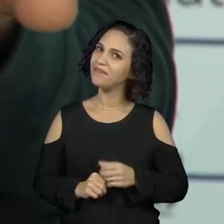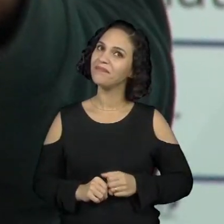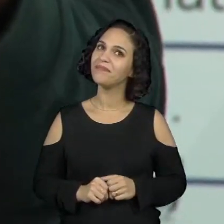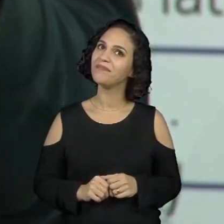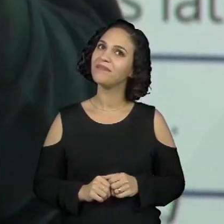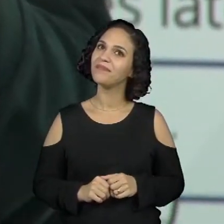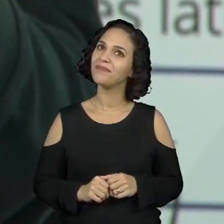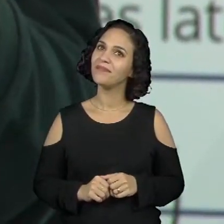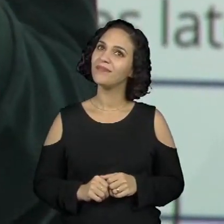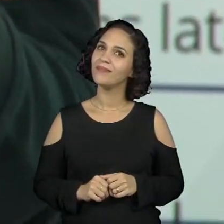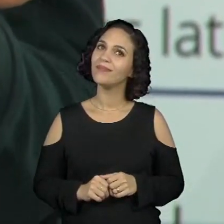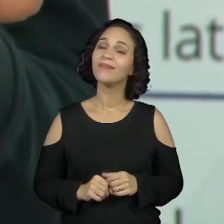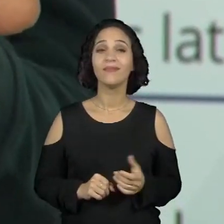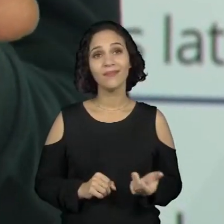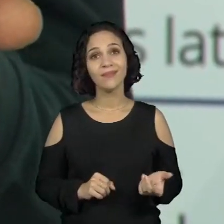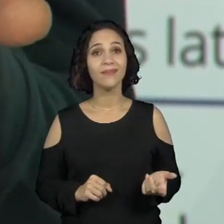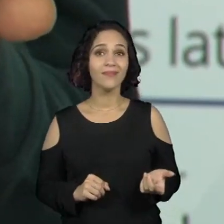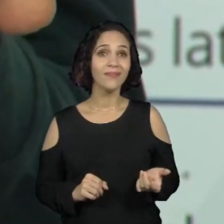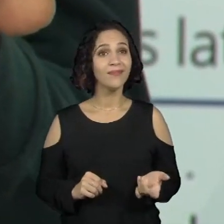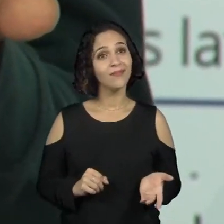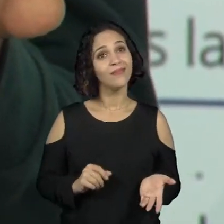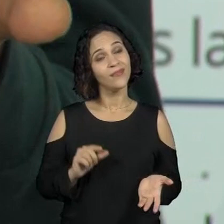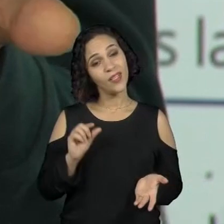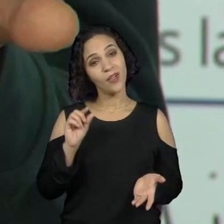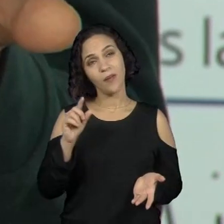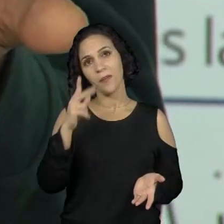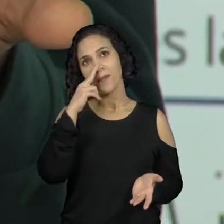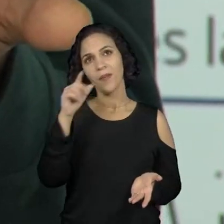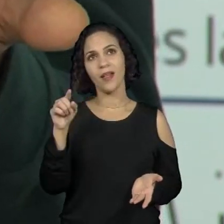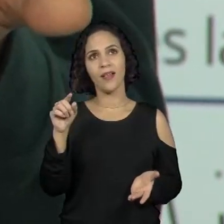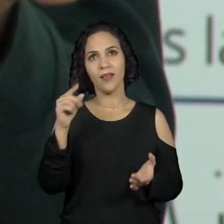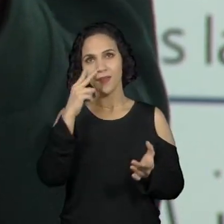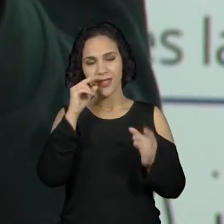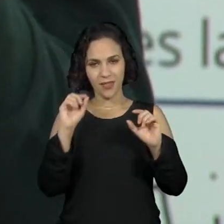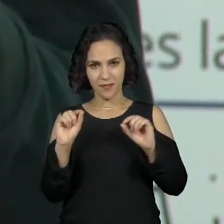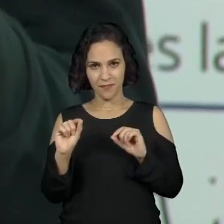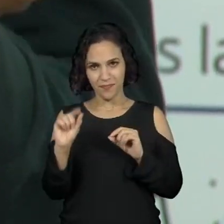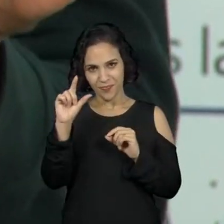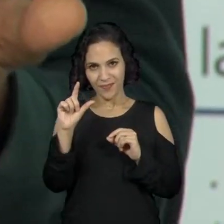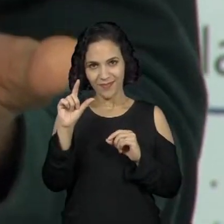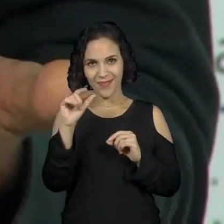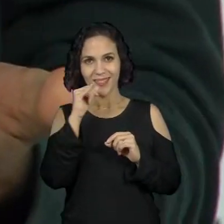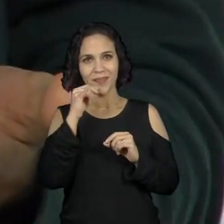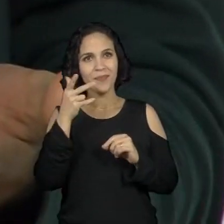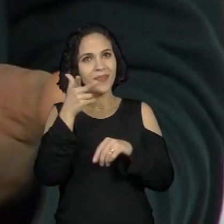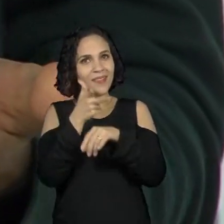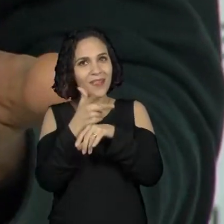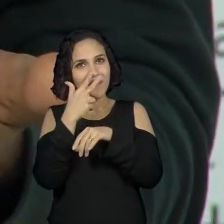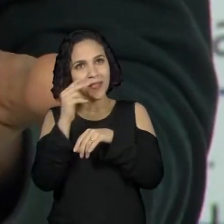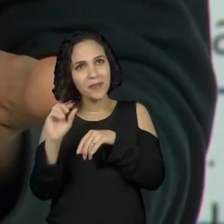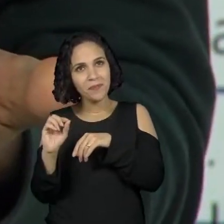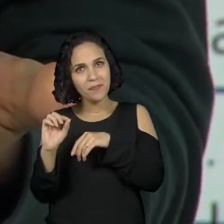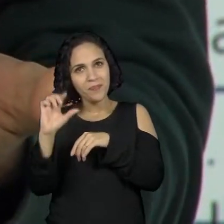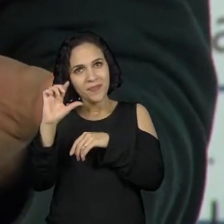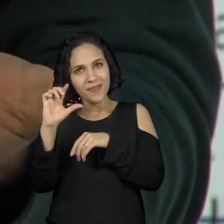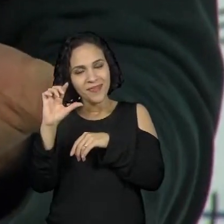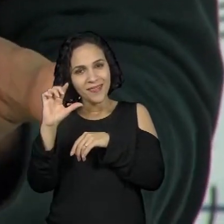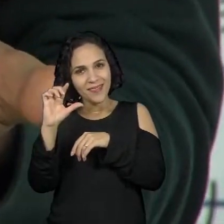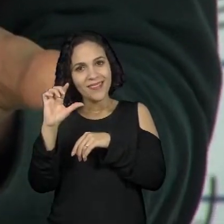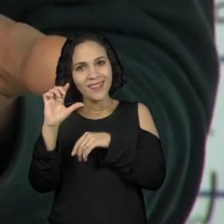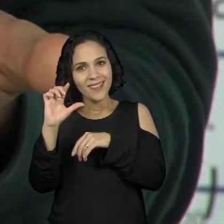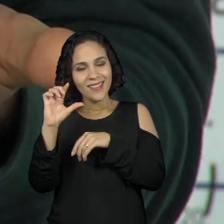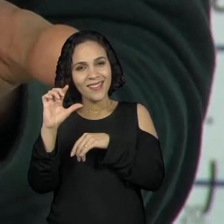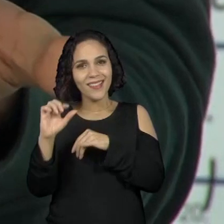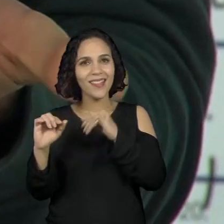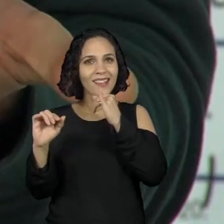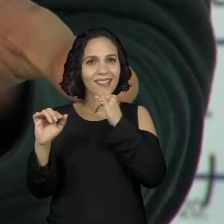Observe, uma é um pouquinho mais alta que a outra, aparece na câmera, não é? Aparece aí no vídeo de vocês